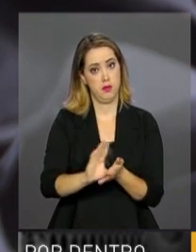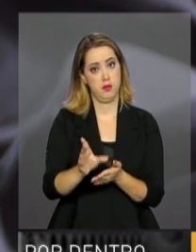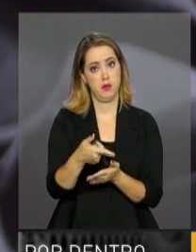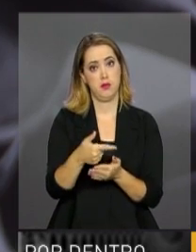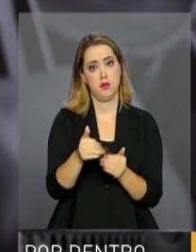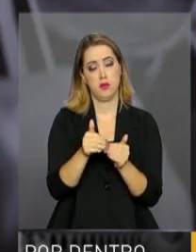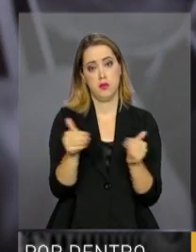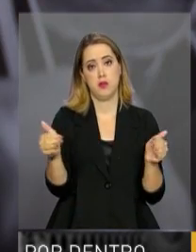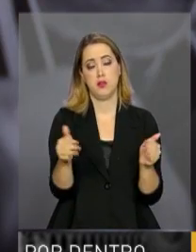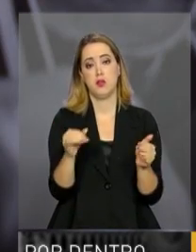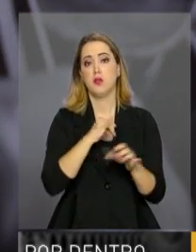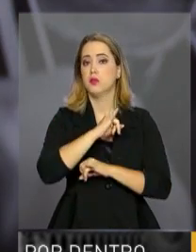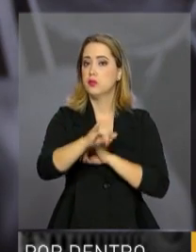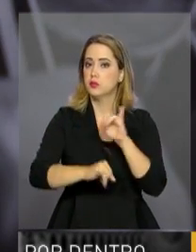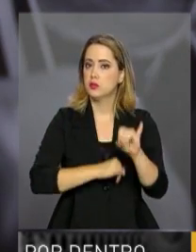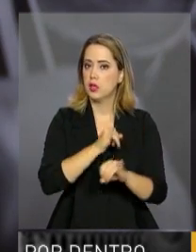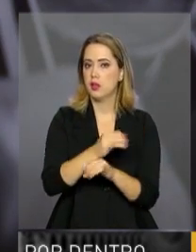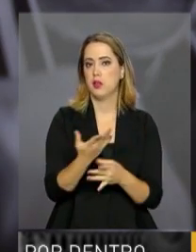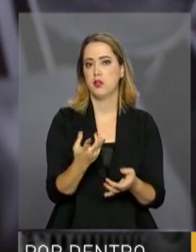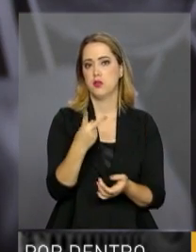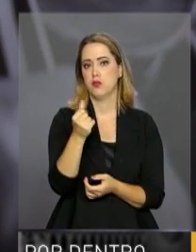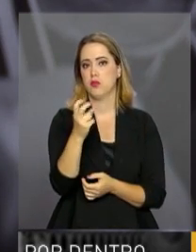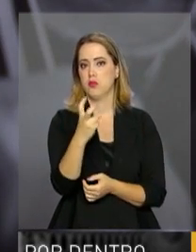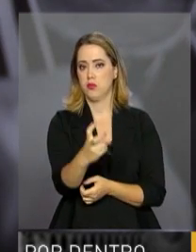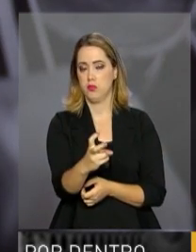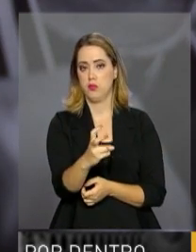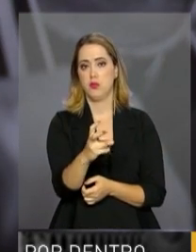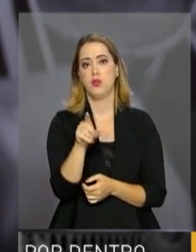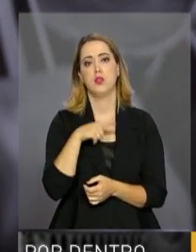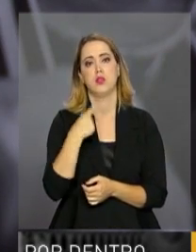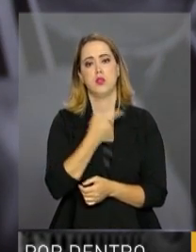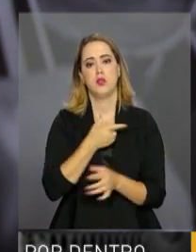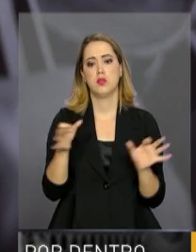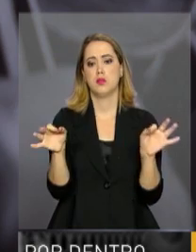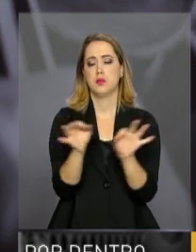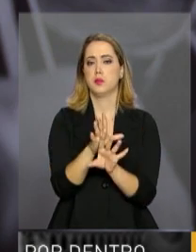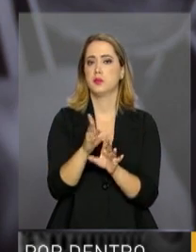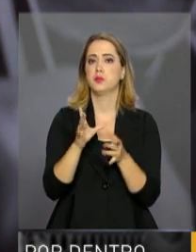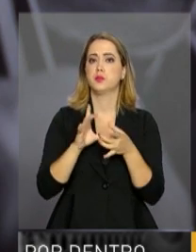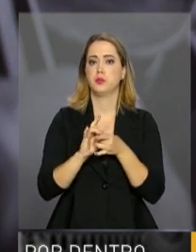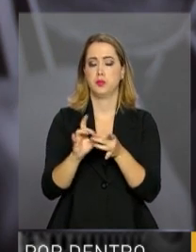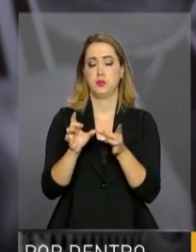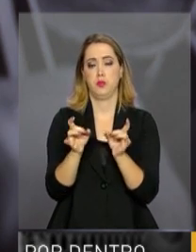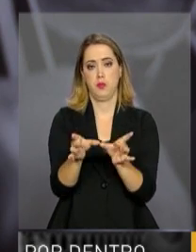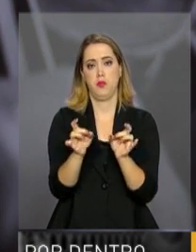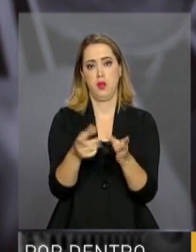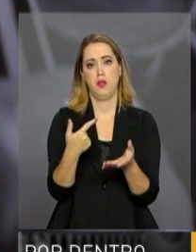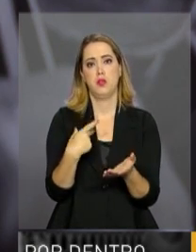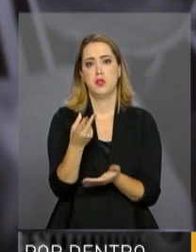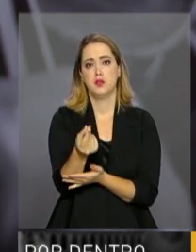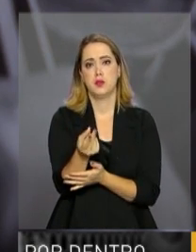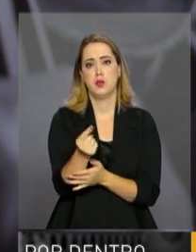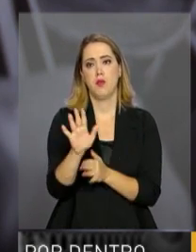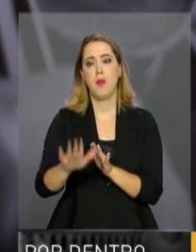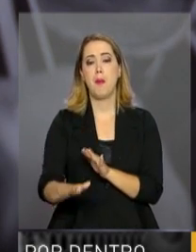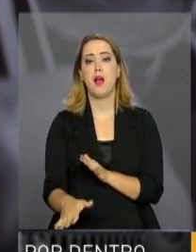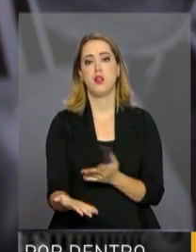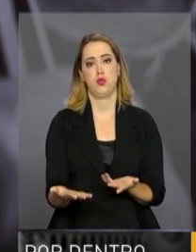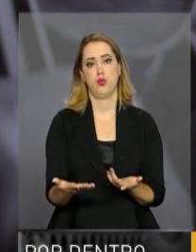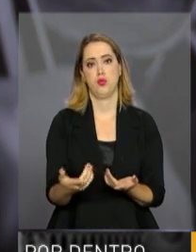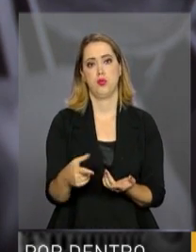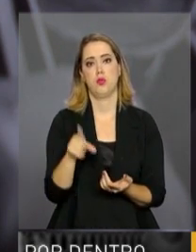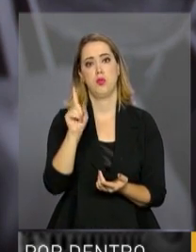a banda larga. Em 2025, quando tivermos no final dessa concessão, esse patrimônio terá um valor muito baixo, portanto é